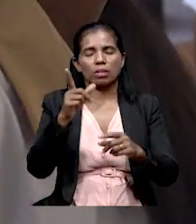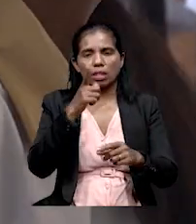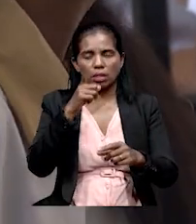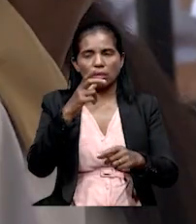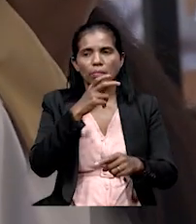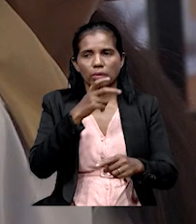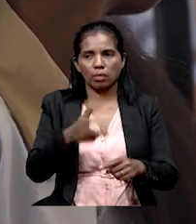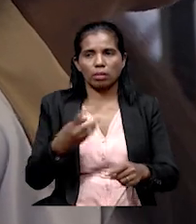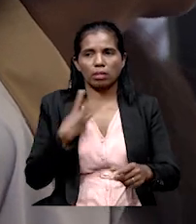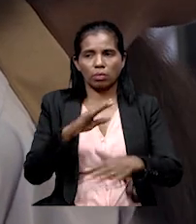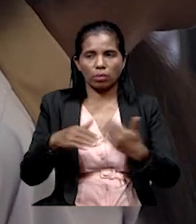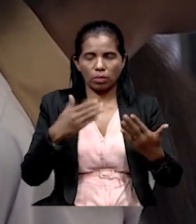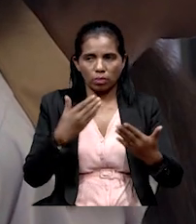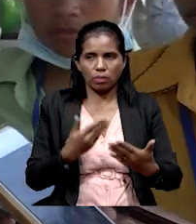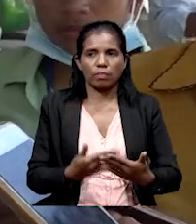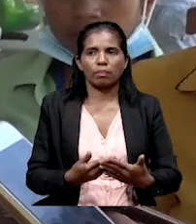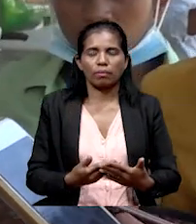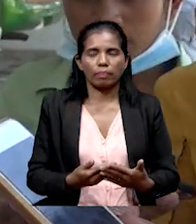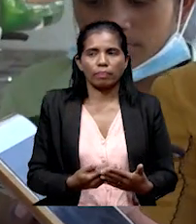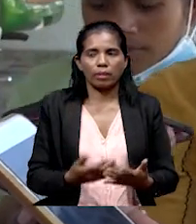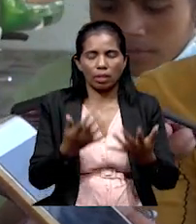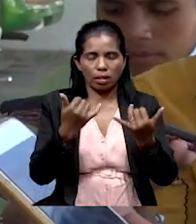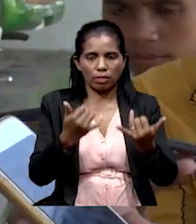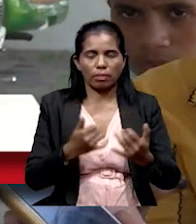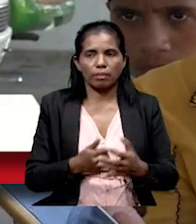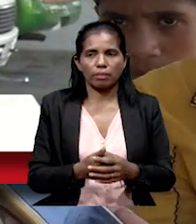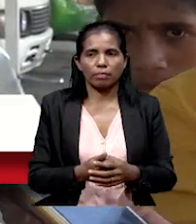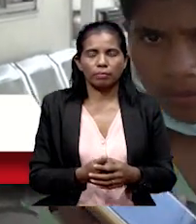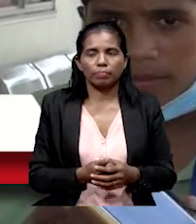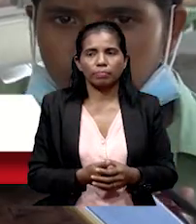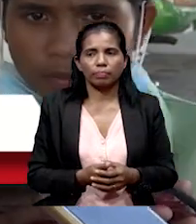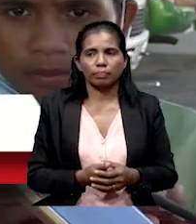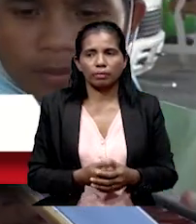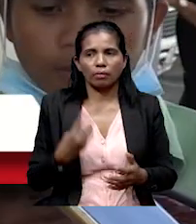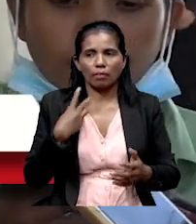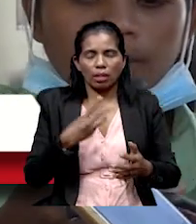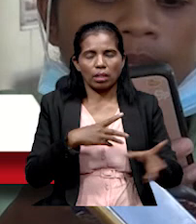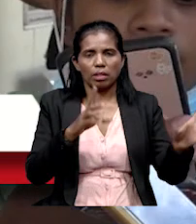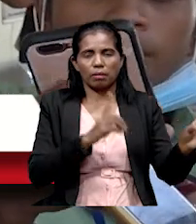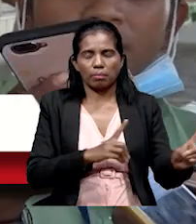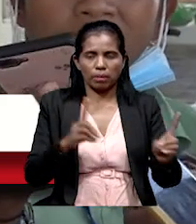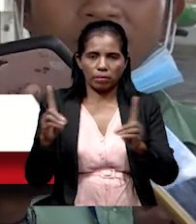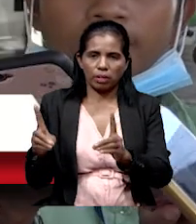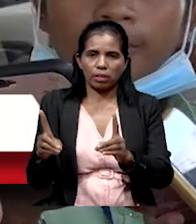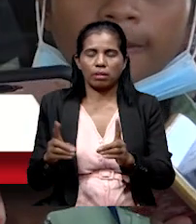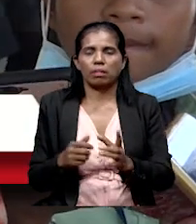tu outro né obrigação a tu. Agora, em termos de itat implementa